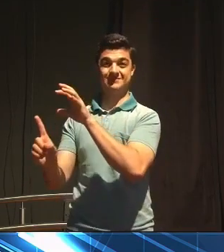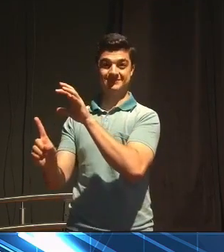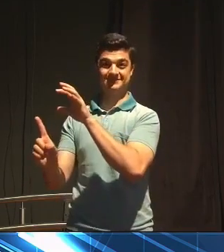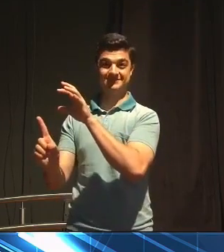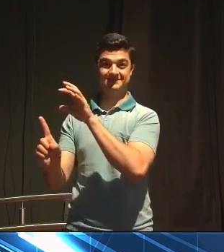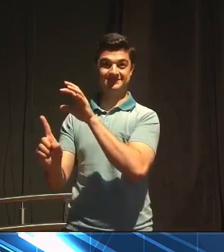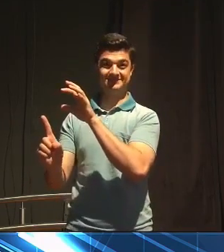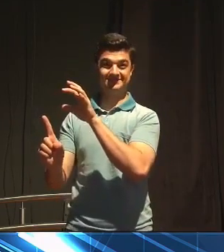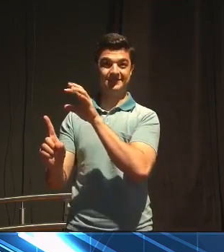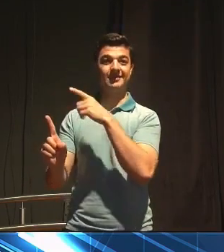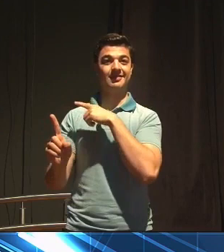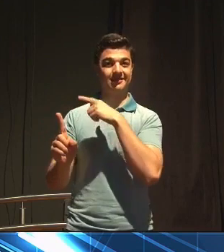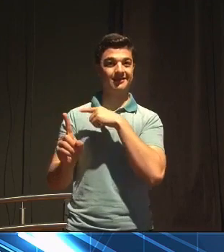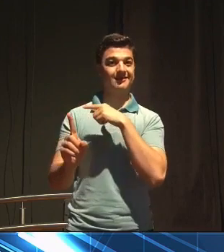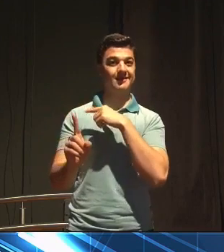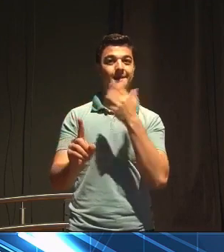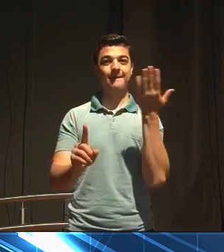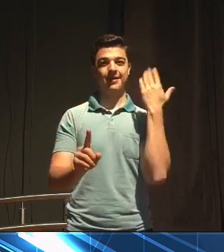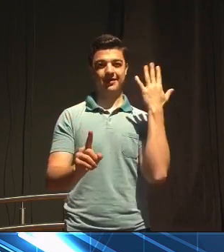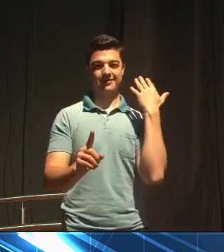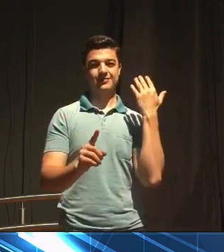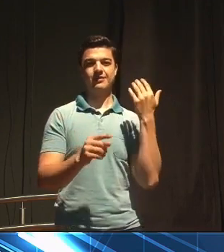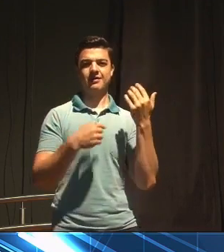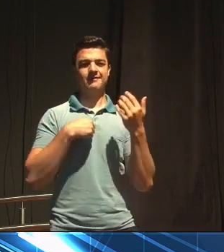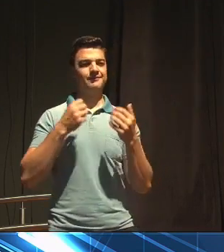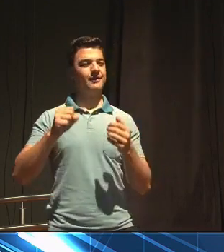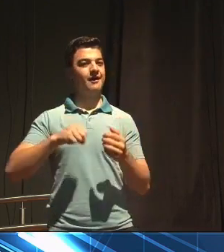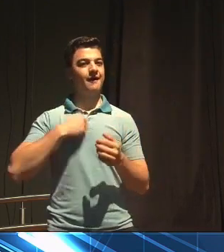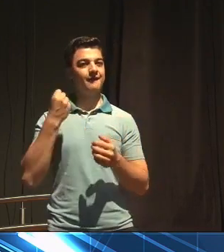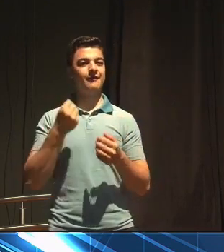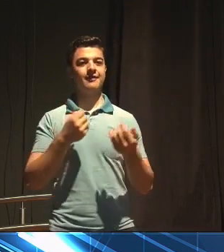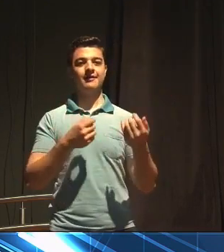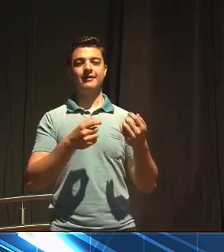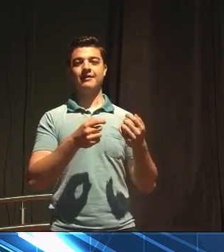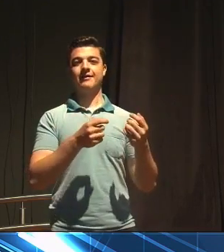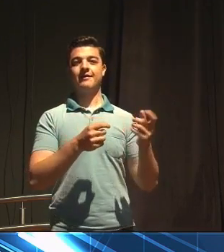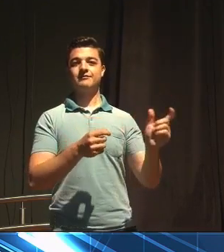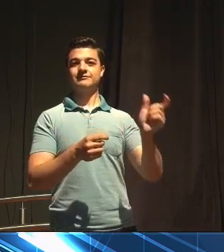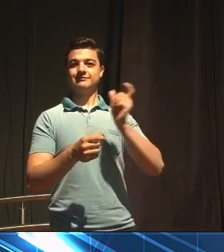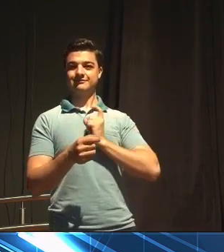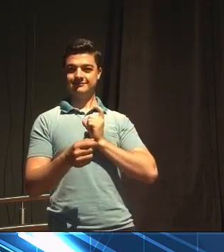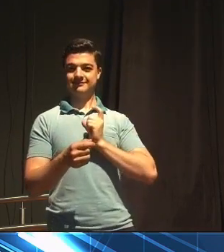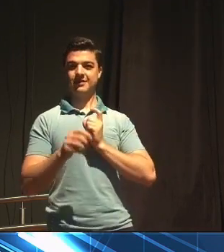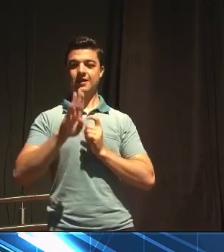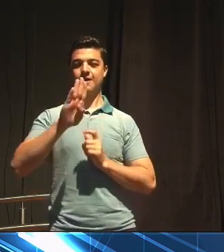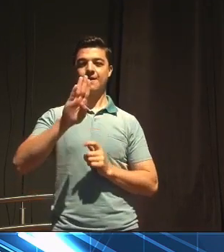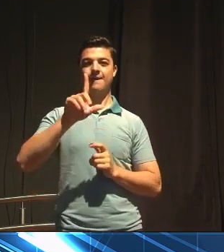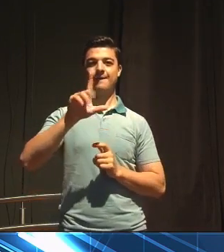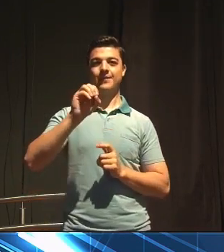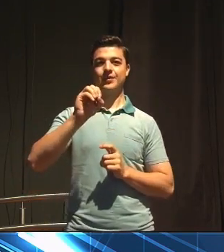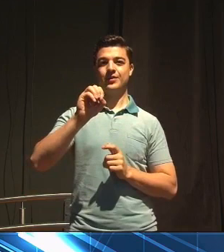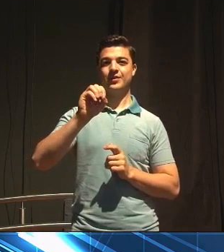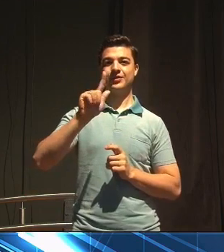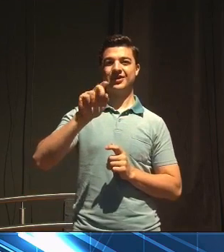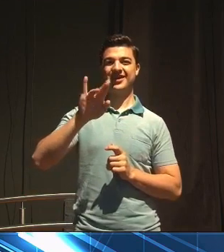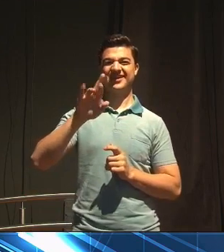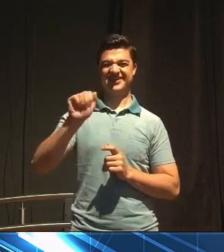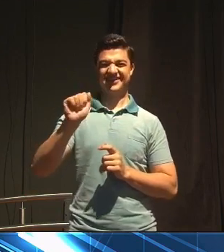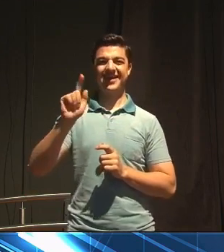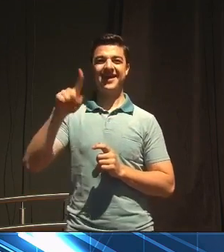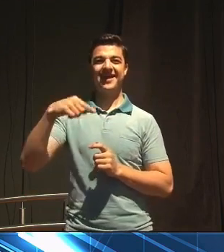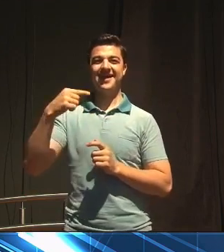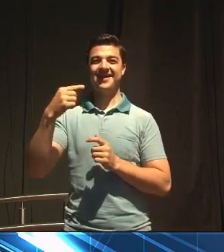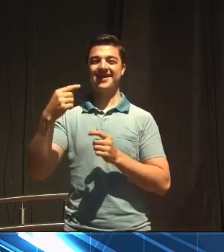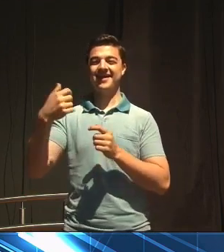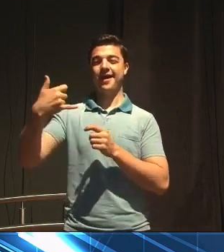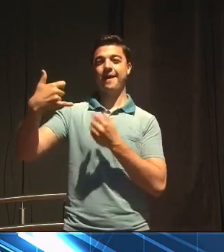no começo quando me chamavam de blogueirinha, porque eu acho que é muito mais fácil ser blogueira. Eu sou criadora de conteúdo, que é muito